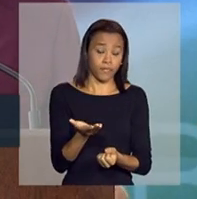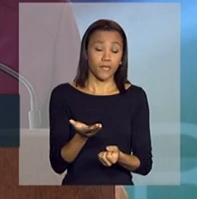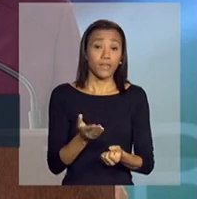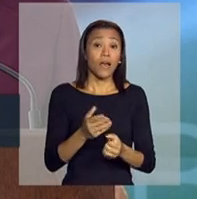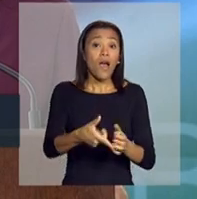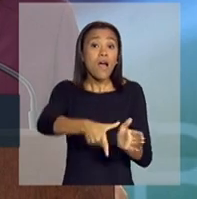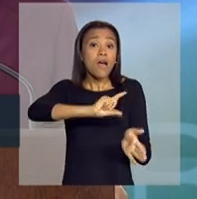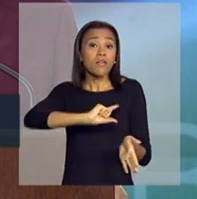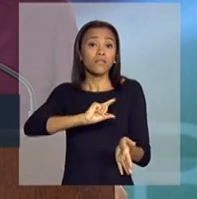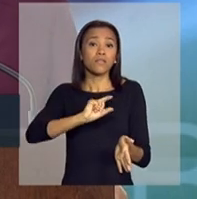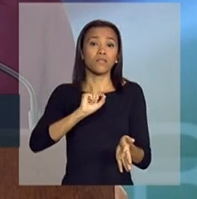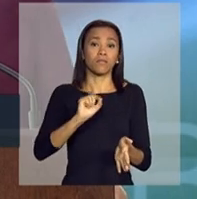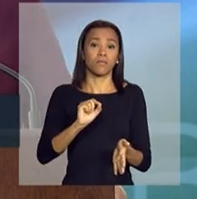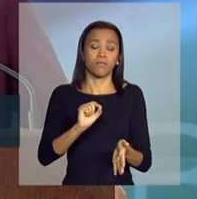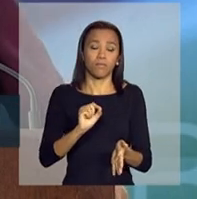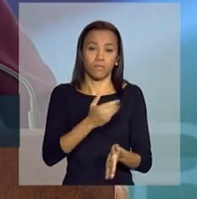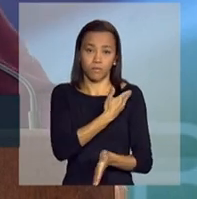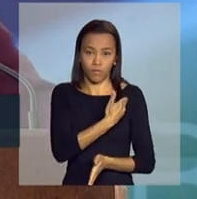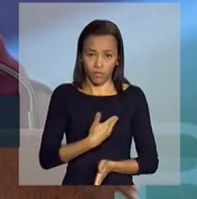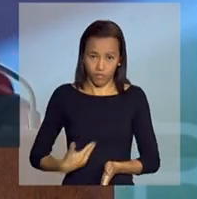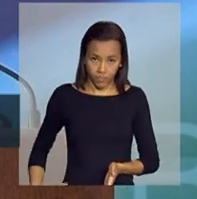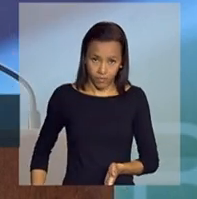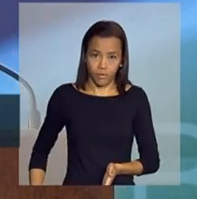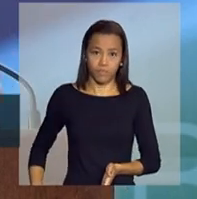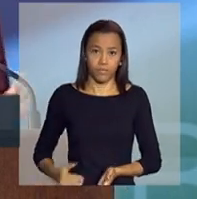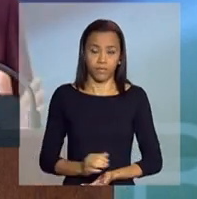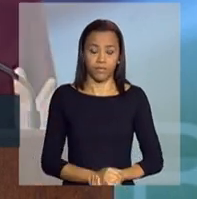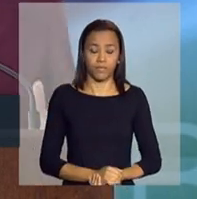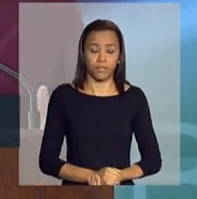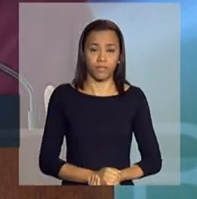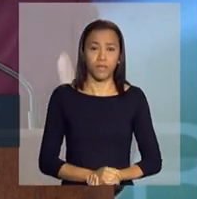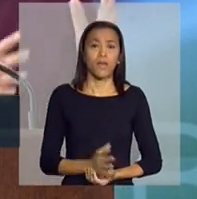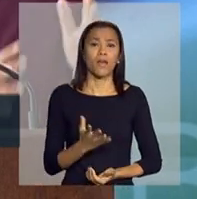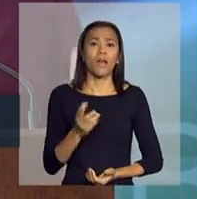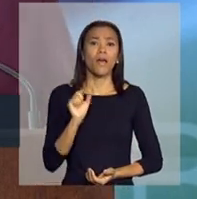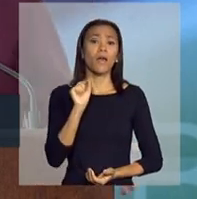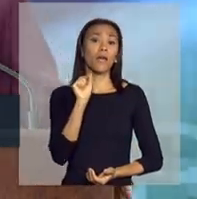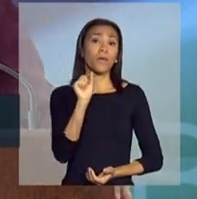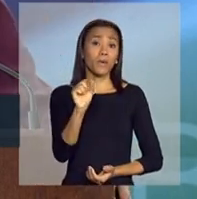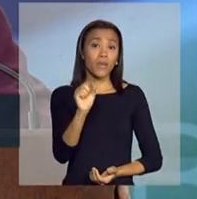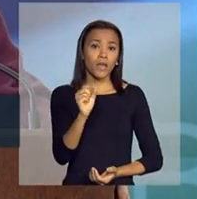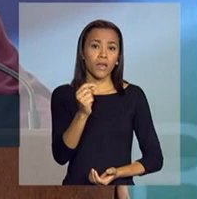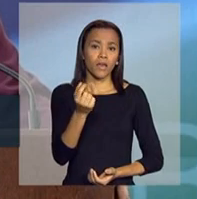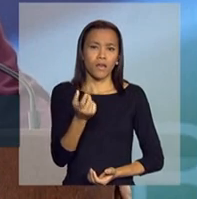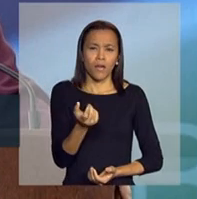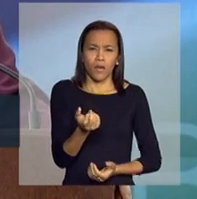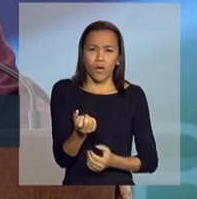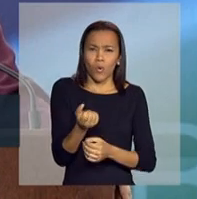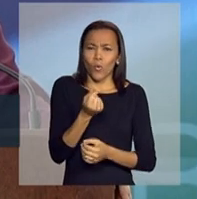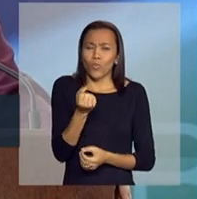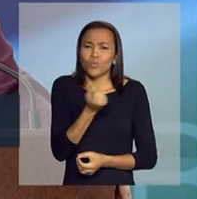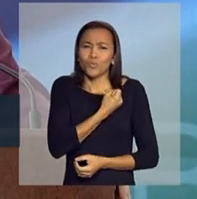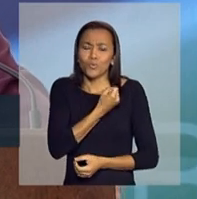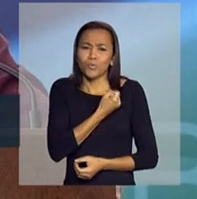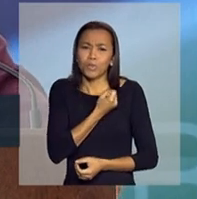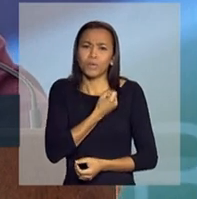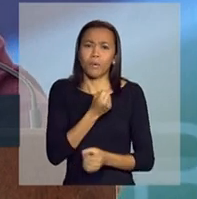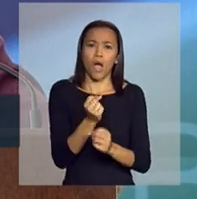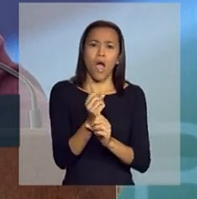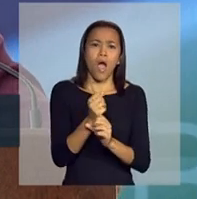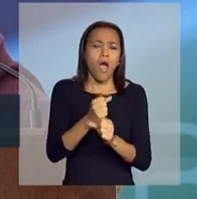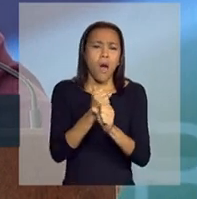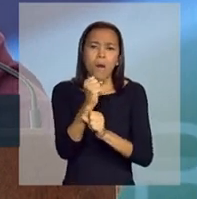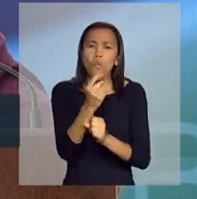do governo, era ter um número de anos muito restrito, não chegava a um